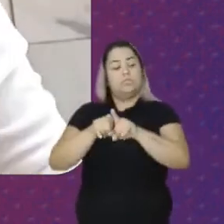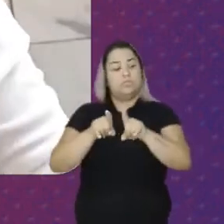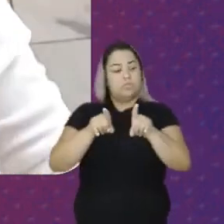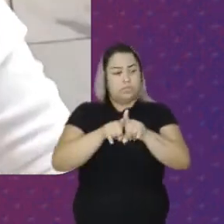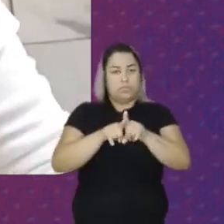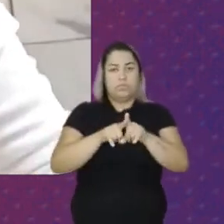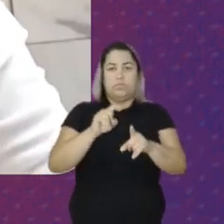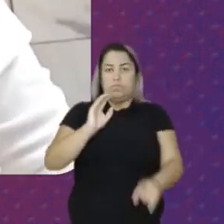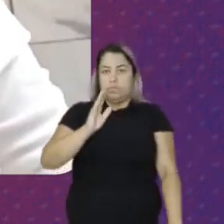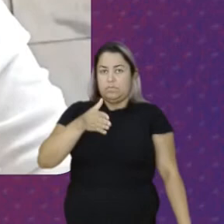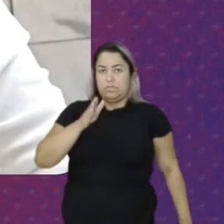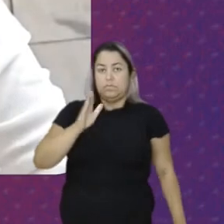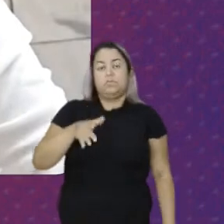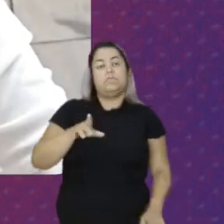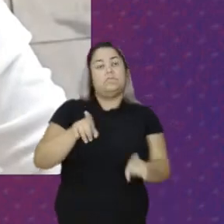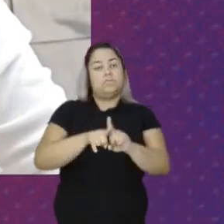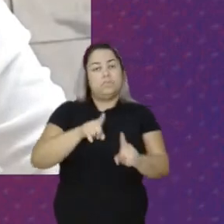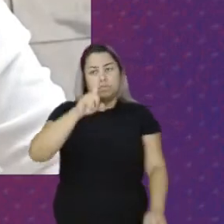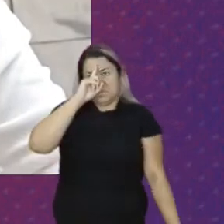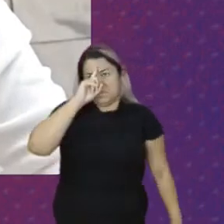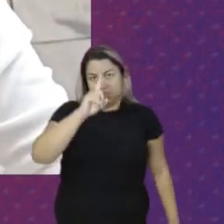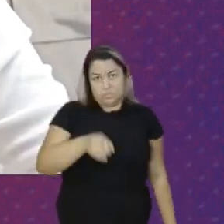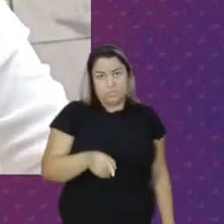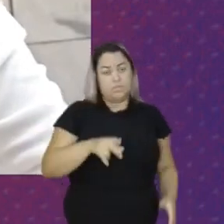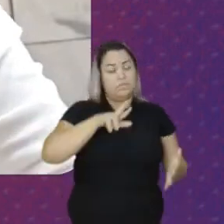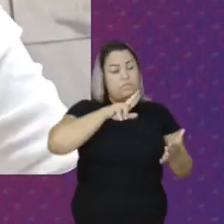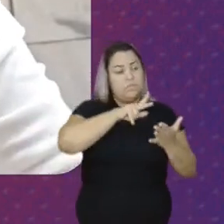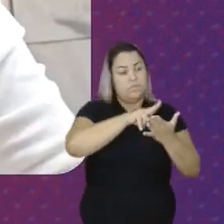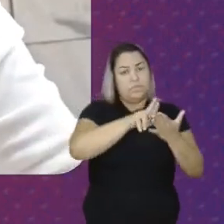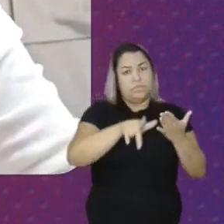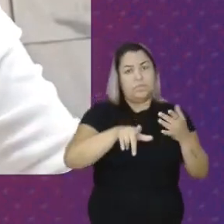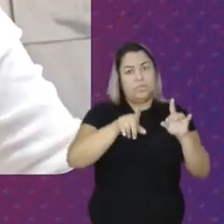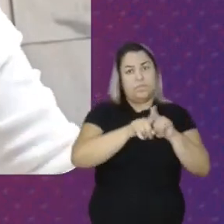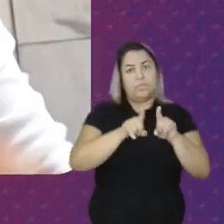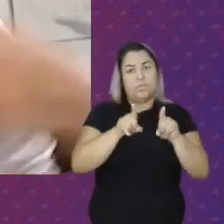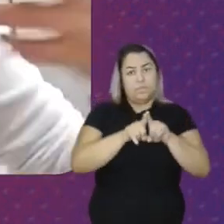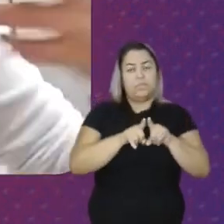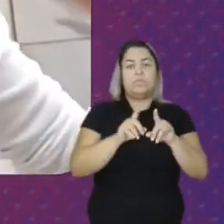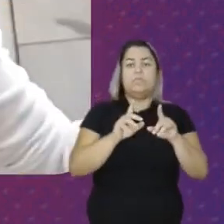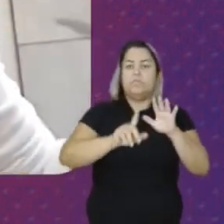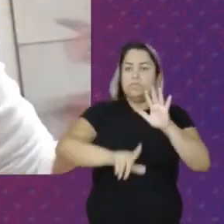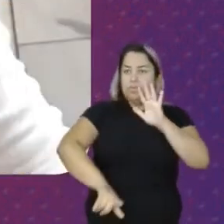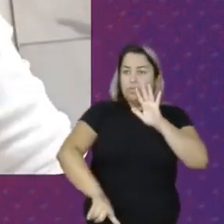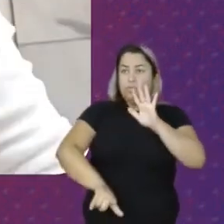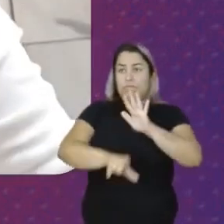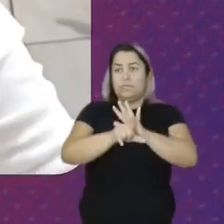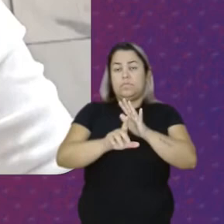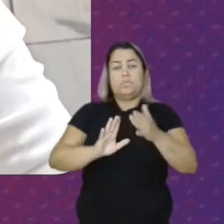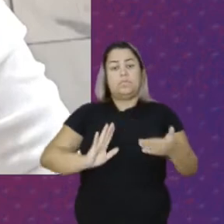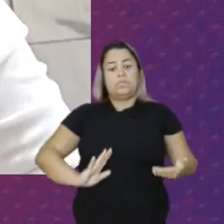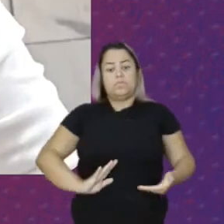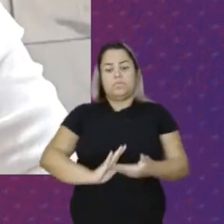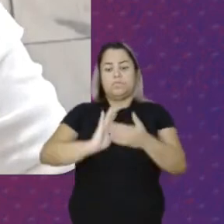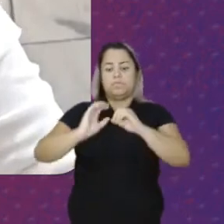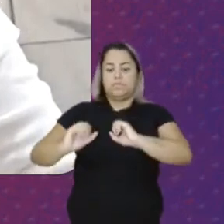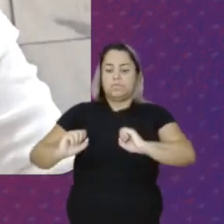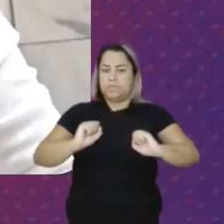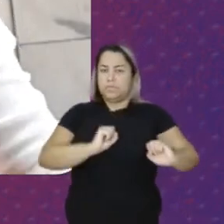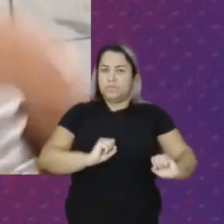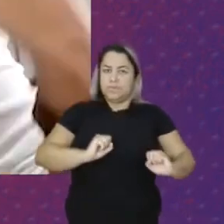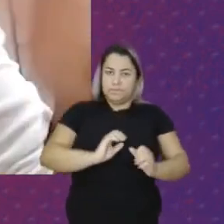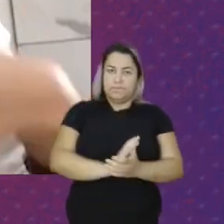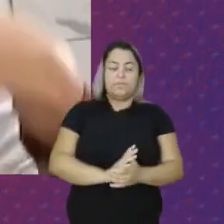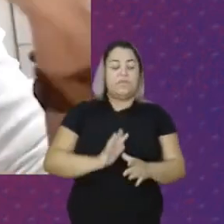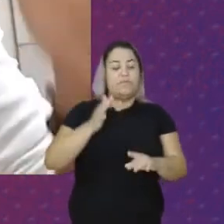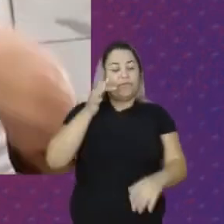eleitas, né, para exercerem seus mandatos nas inúmeras câmaras legislativas, mas também dentro do poder executivo,